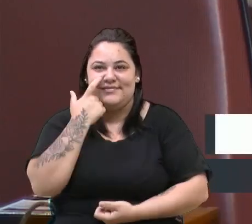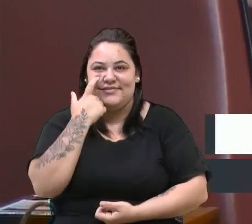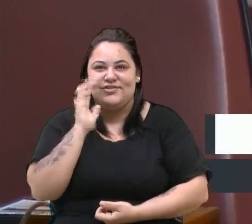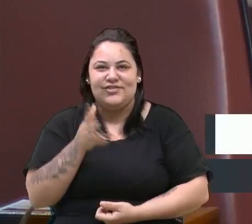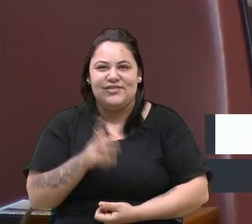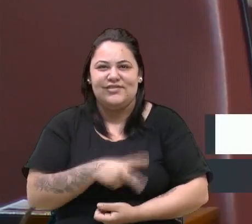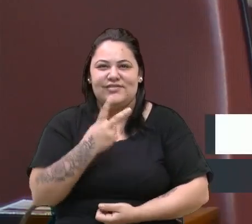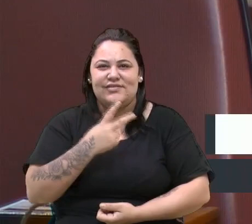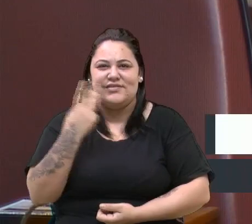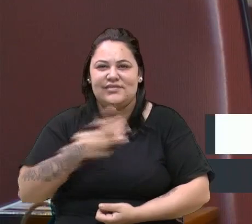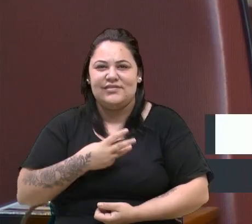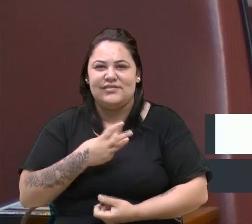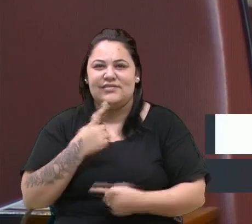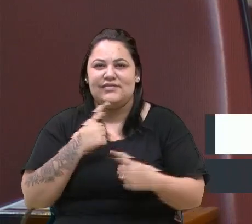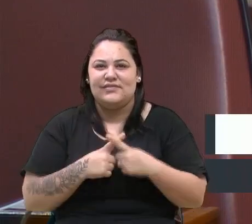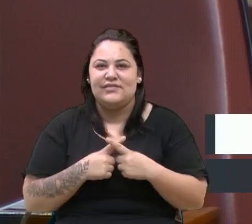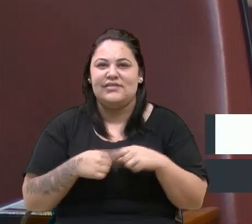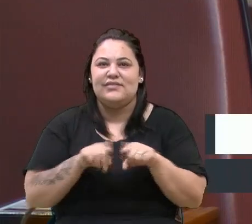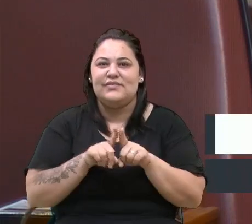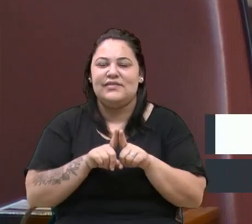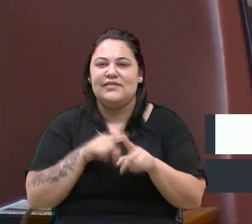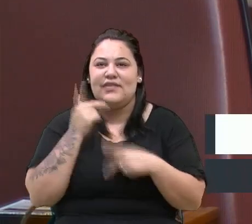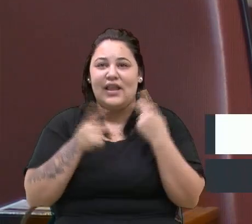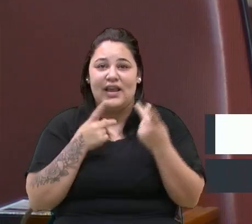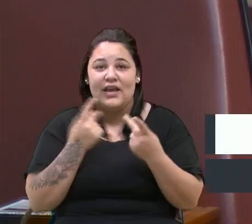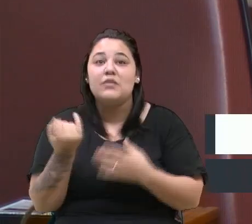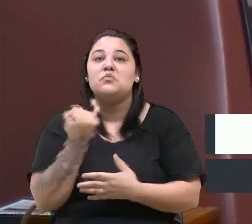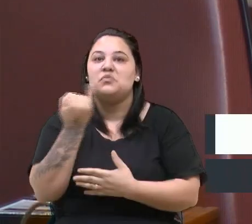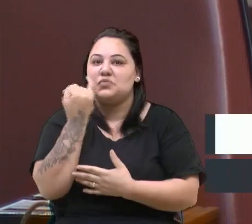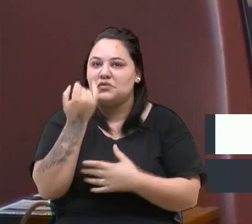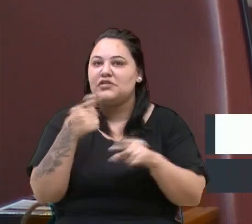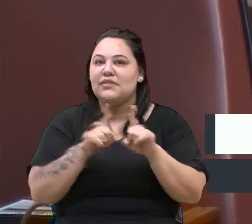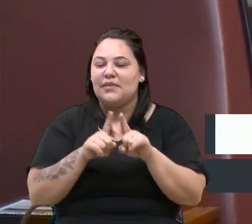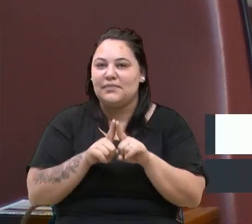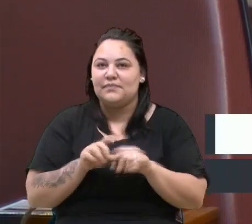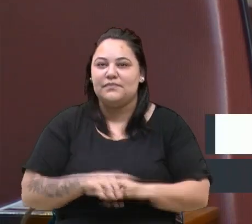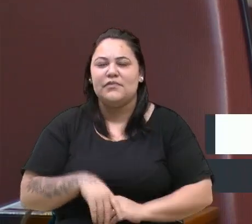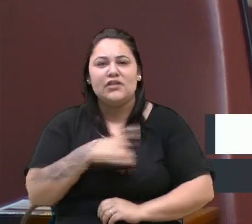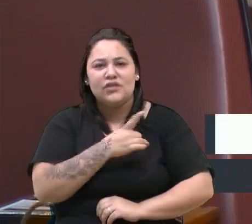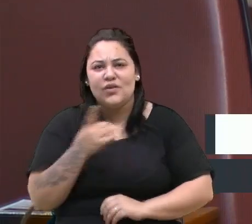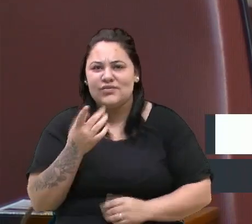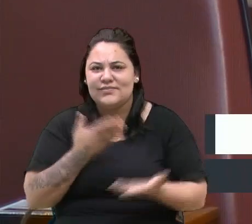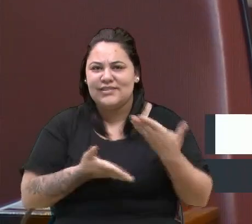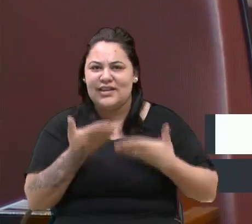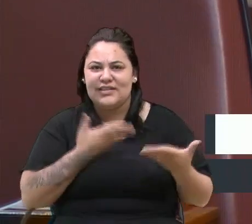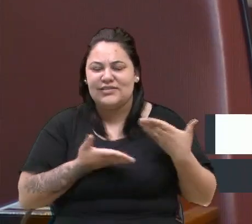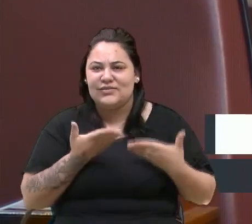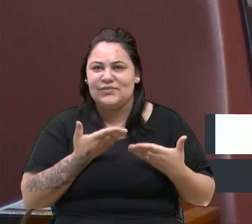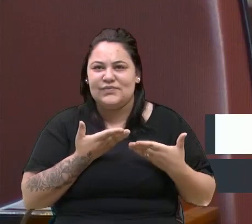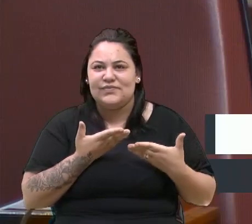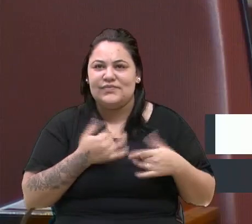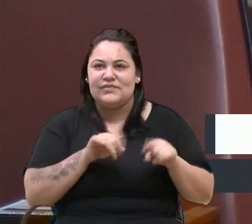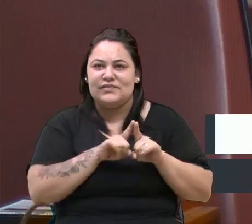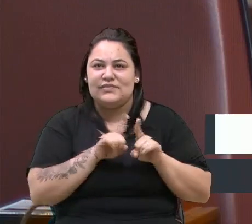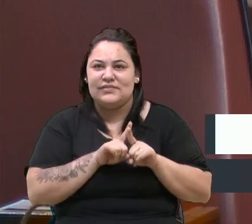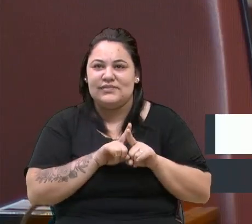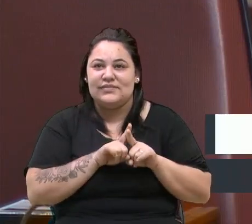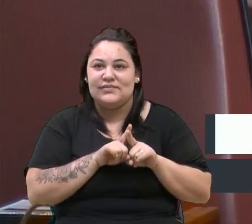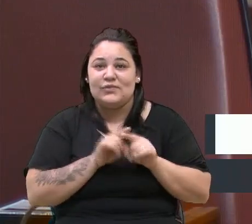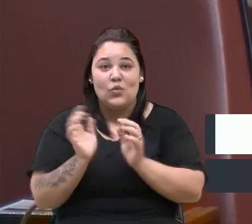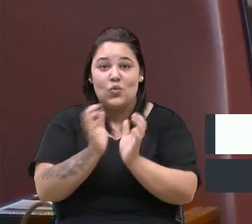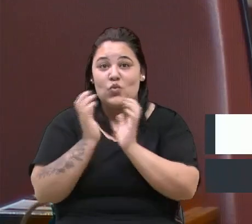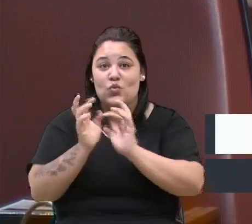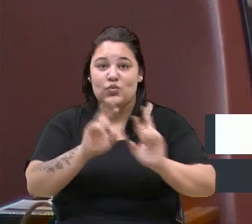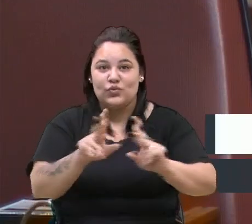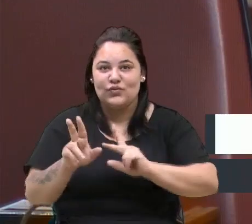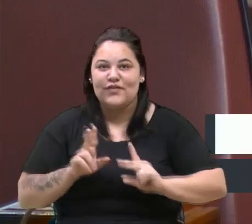fala sobre esse tema importante. Nós estamos lidando com uma geração diferente,